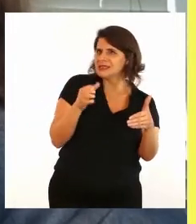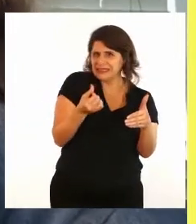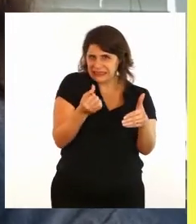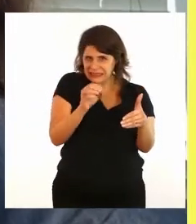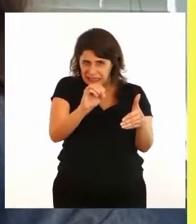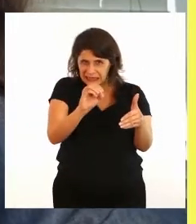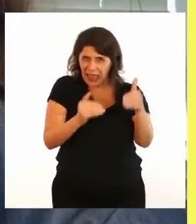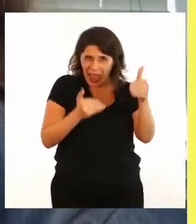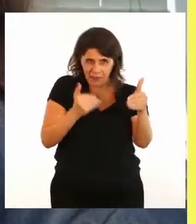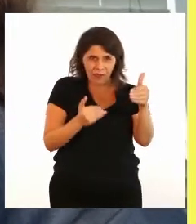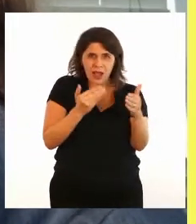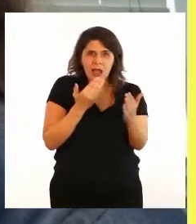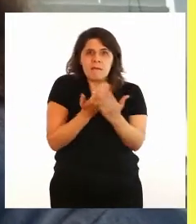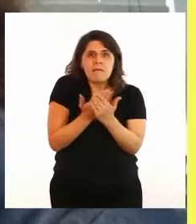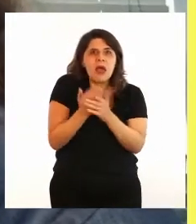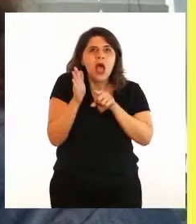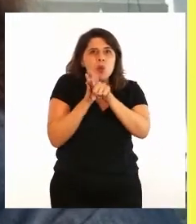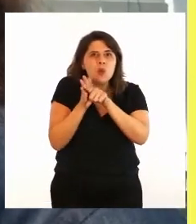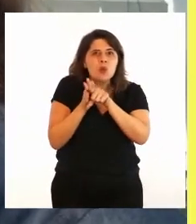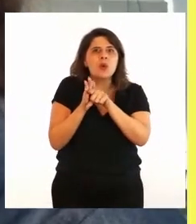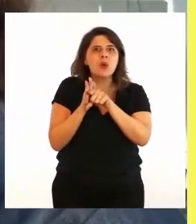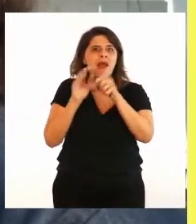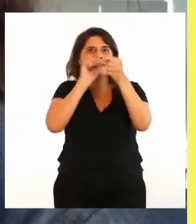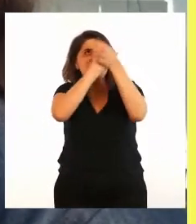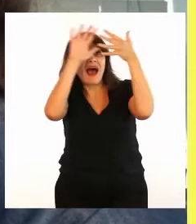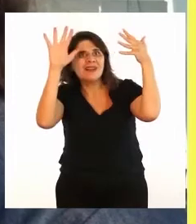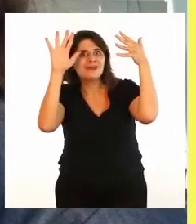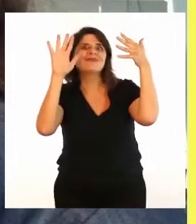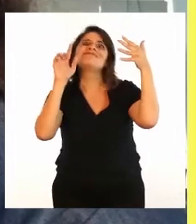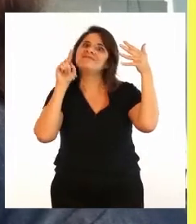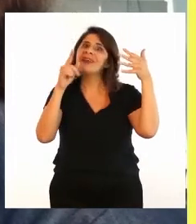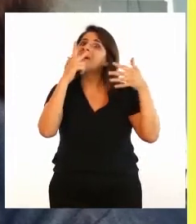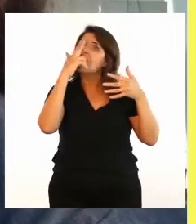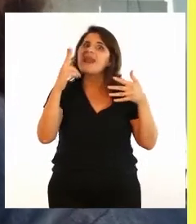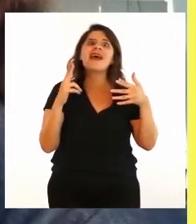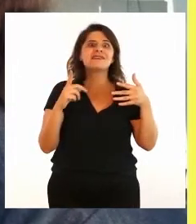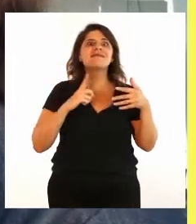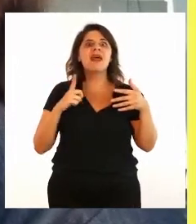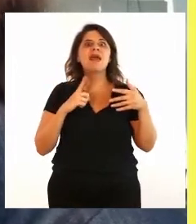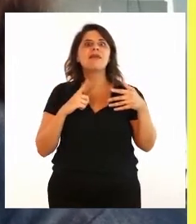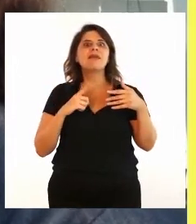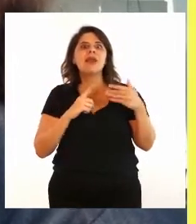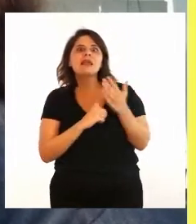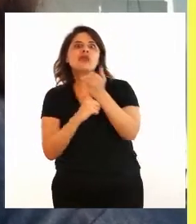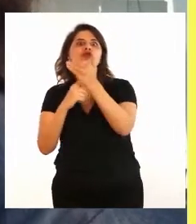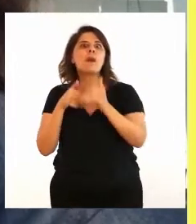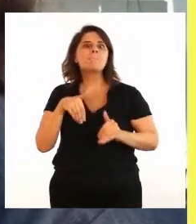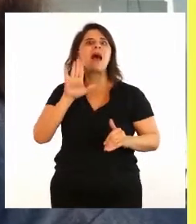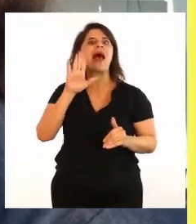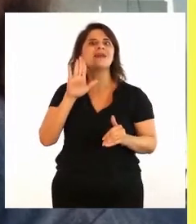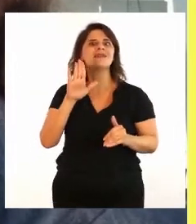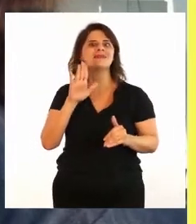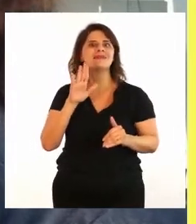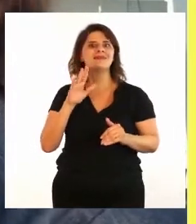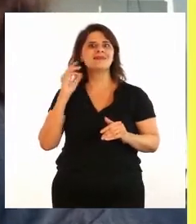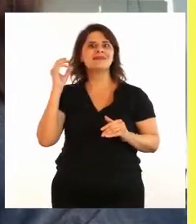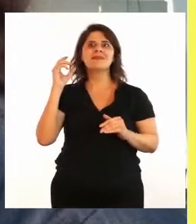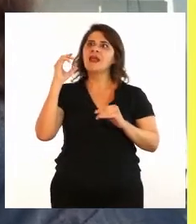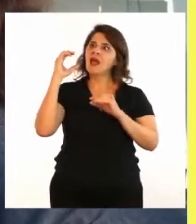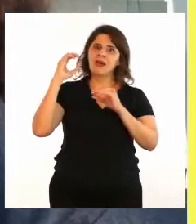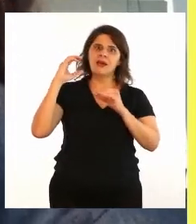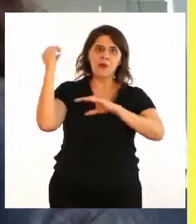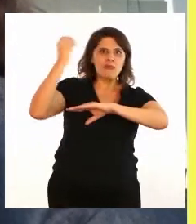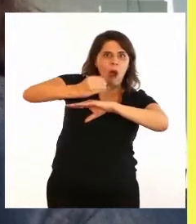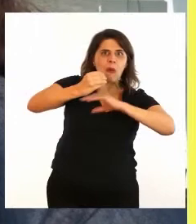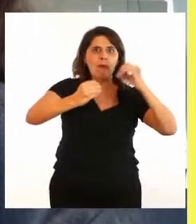60, começou-se a evoluir os equipamentos e os meteoritos passaram a ter importância. Quando o homem foi na Lua